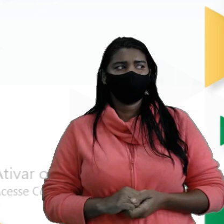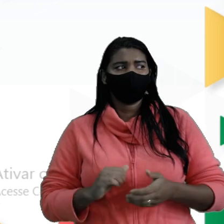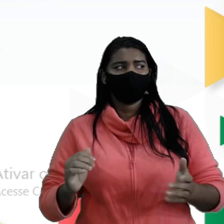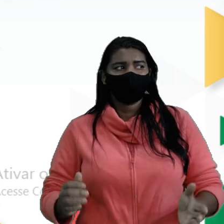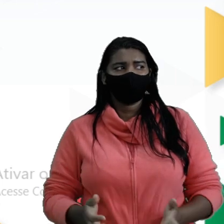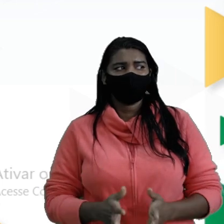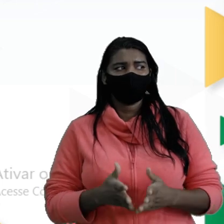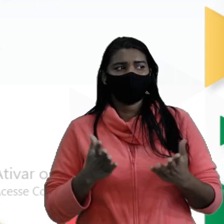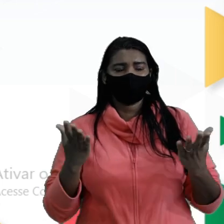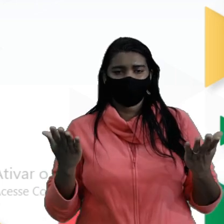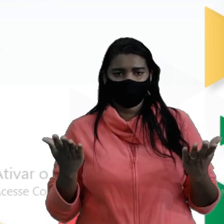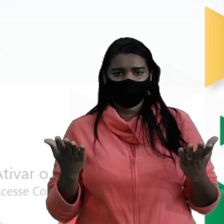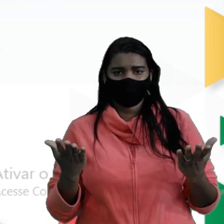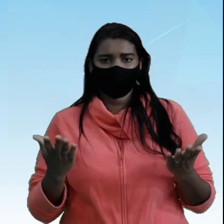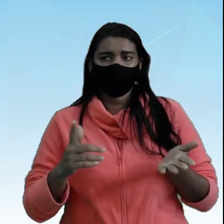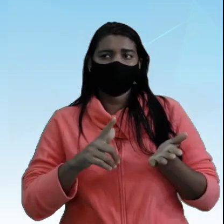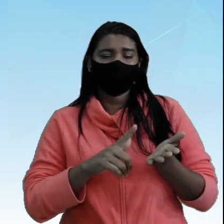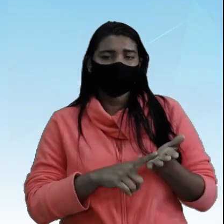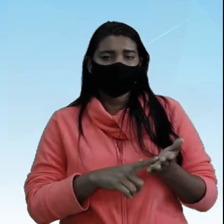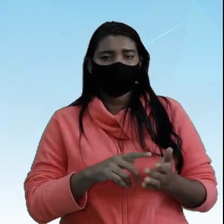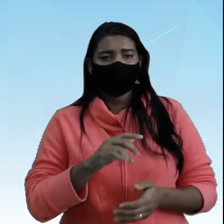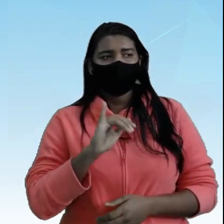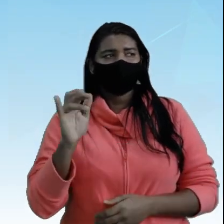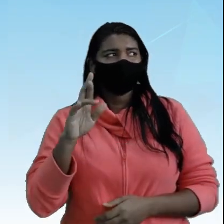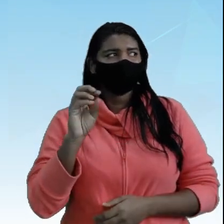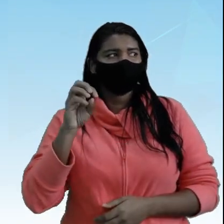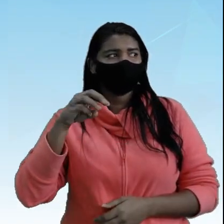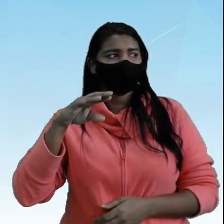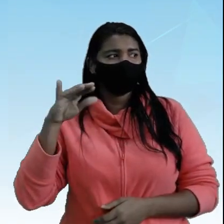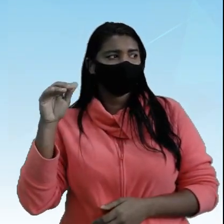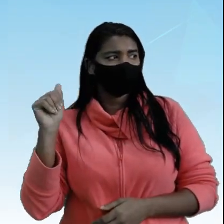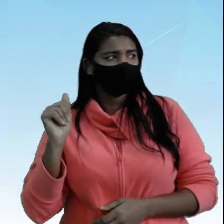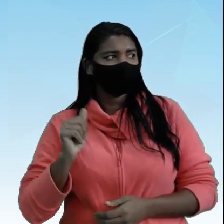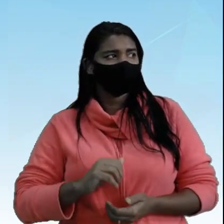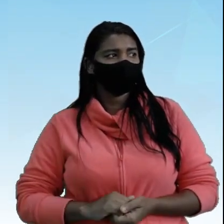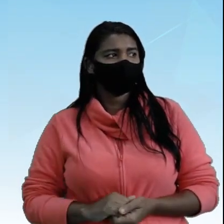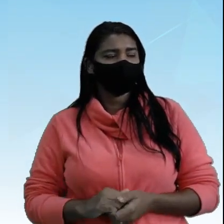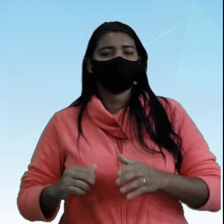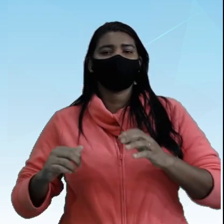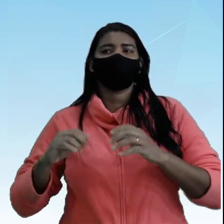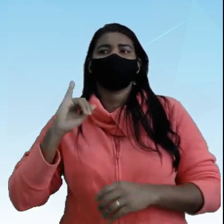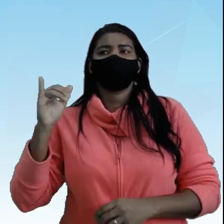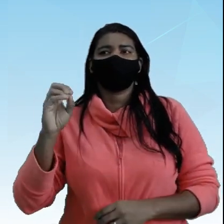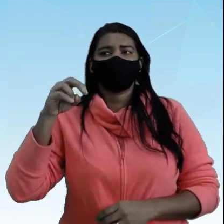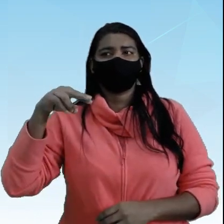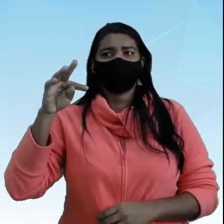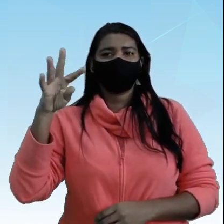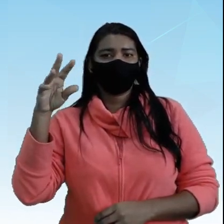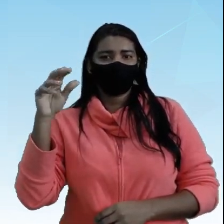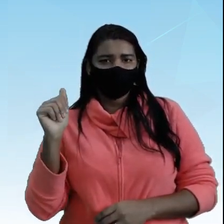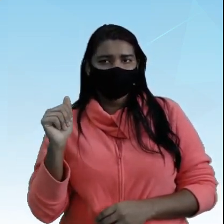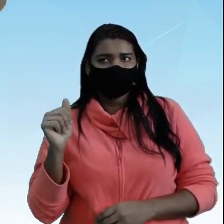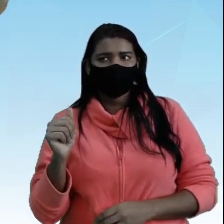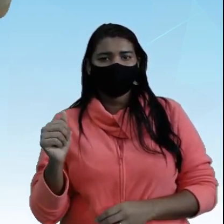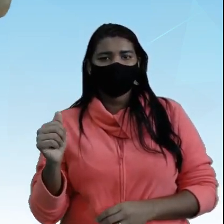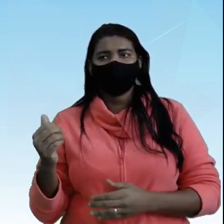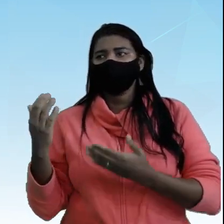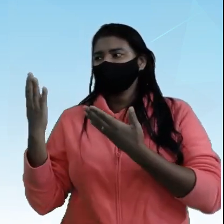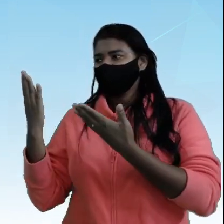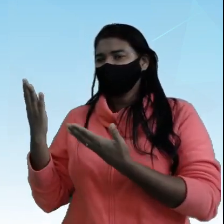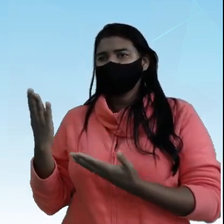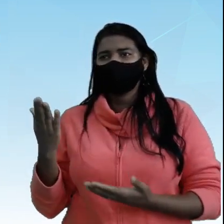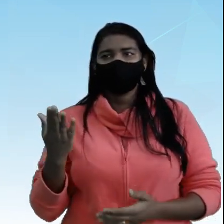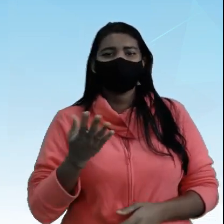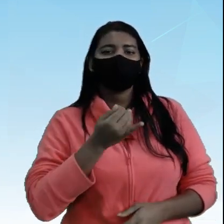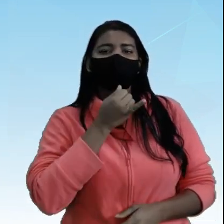entre aspas para marcar uma ironia. Acabou de chegar aqui agora o Jonathan da transmissão, que foi ele justamente que deu esse exemplo.